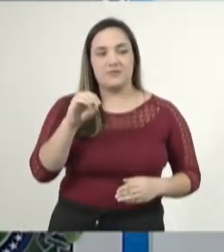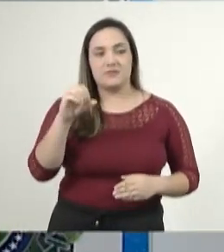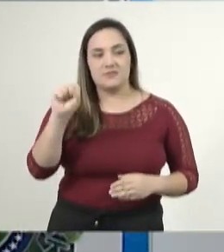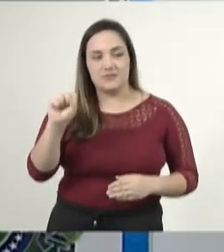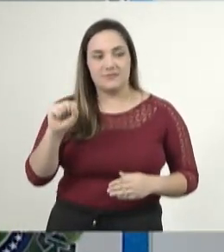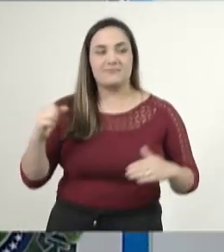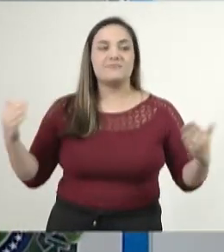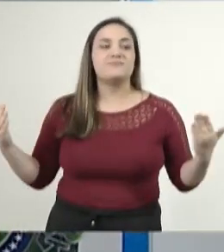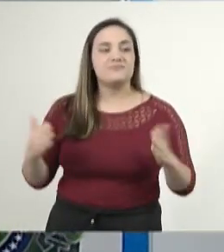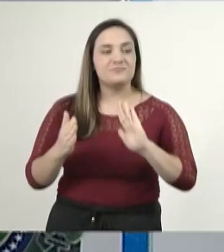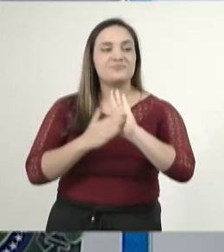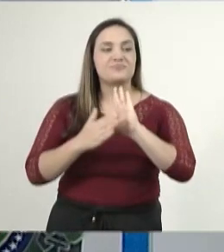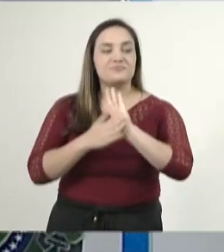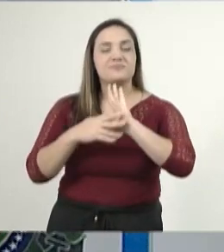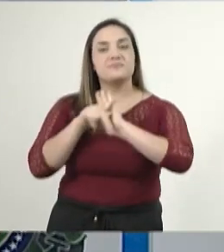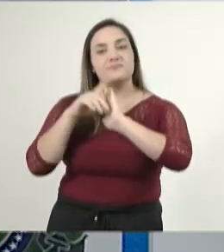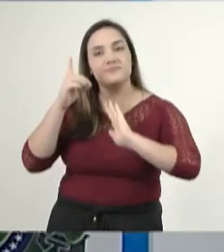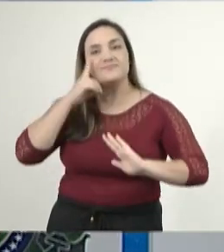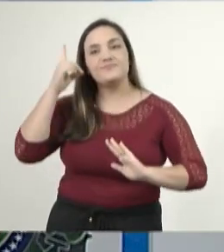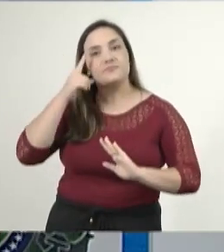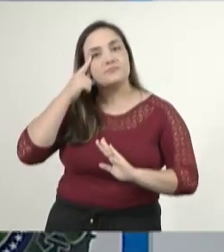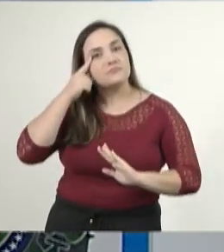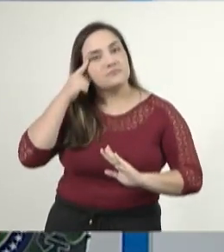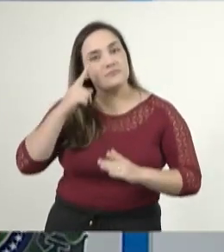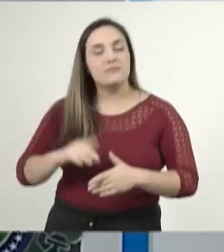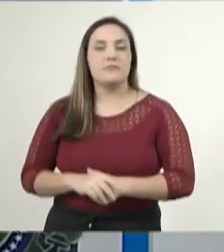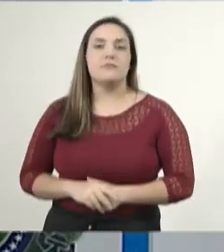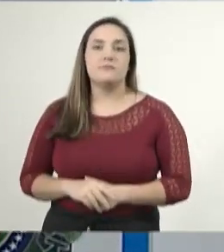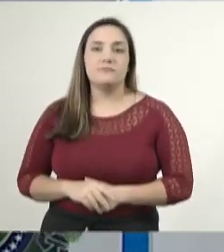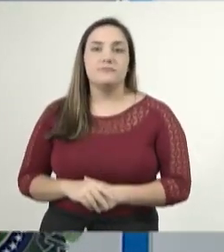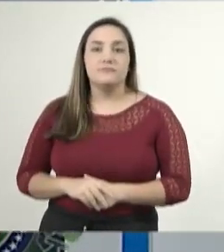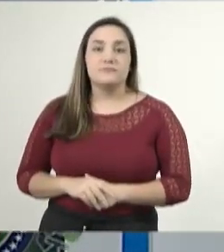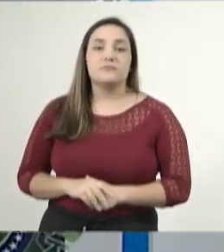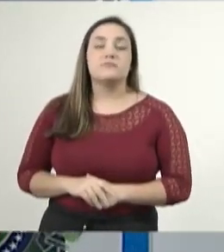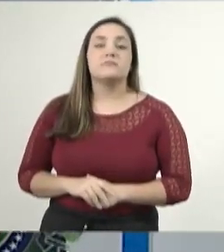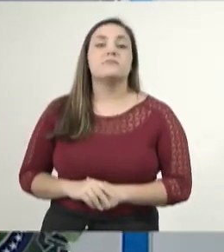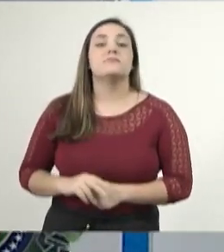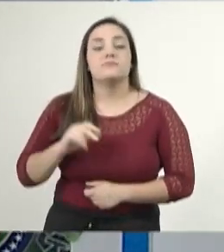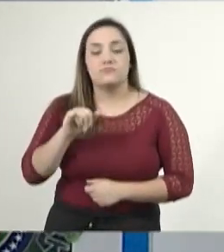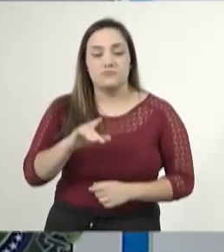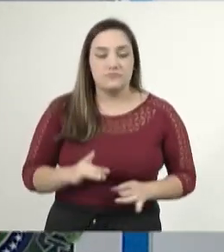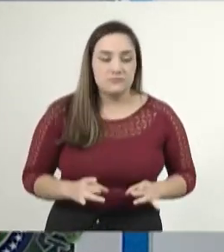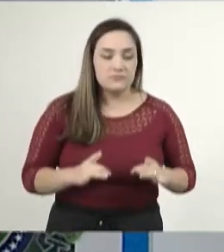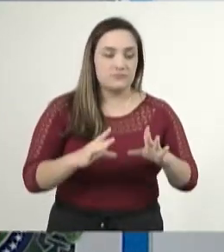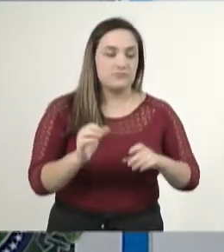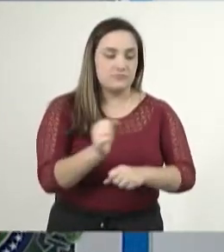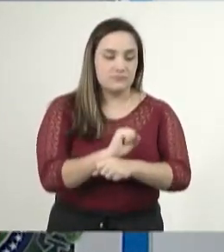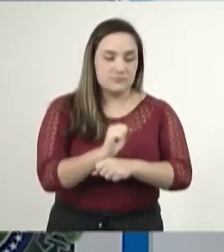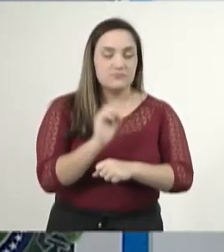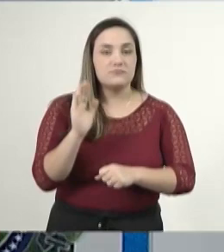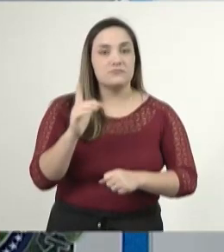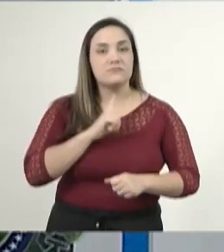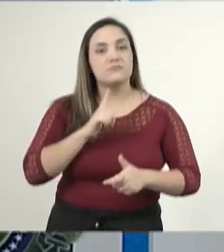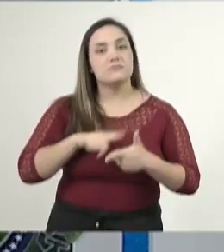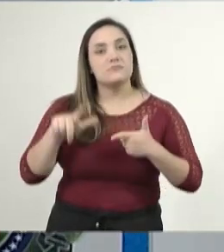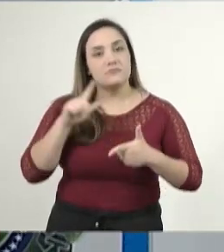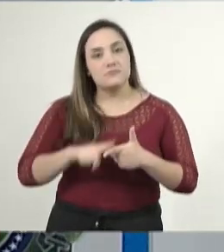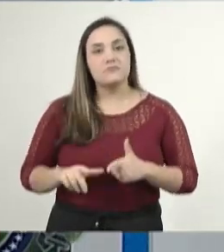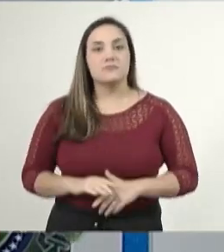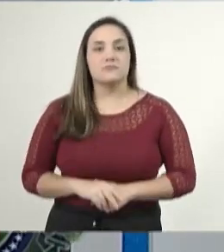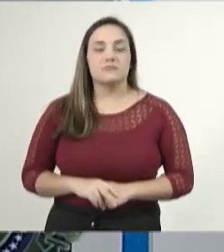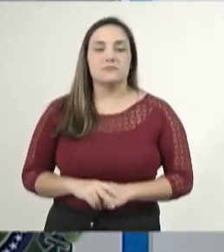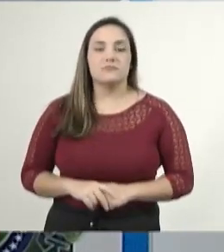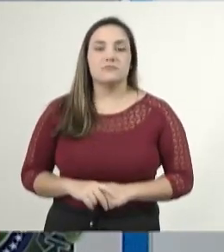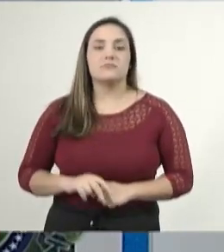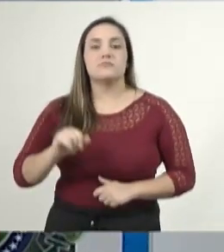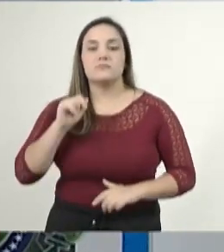proposição apresentada pelo deputado Roberto Achioca. Quem vende um carro talvez já tenha passado por uma situação do tipo. Está